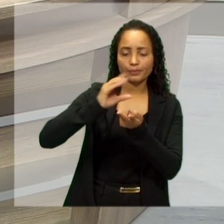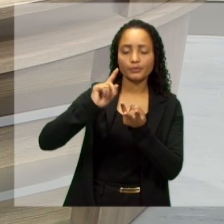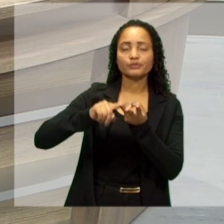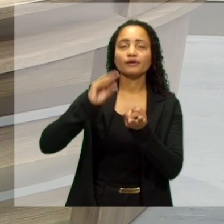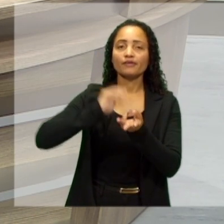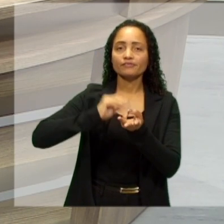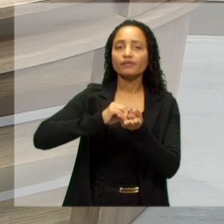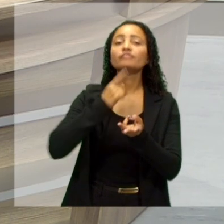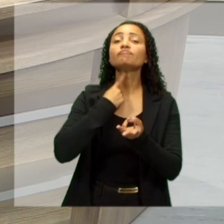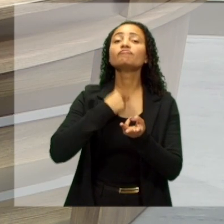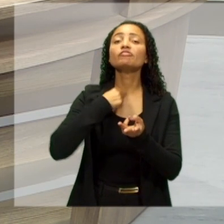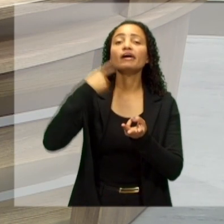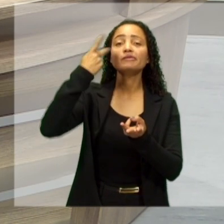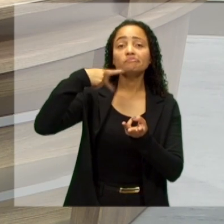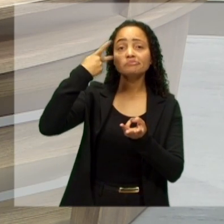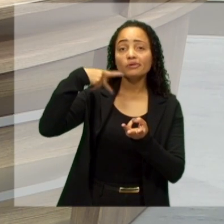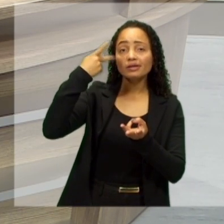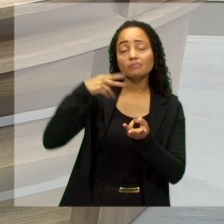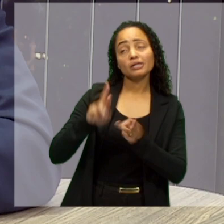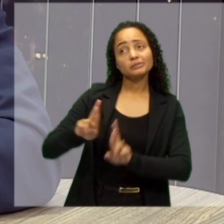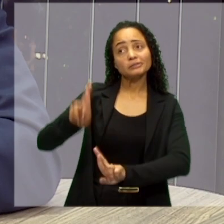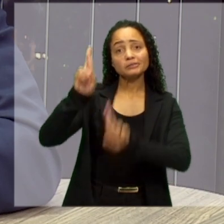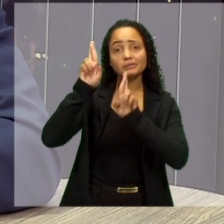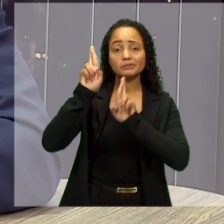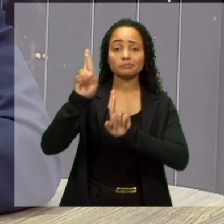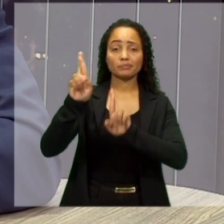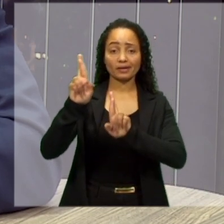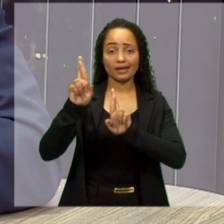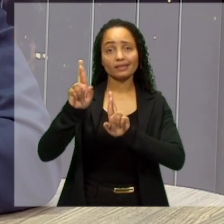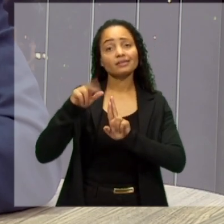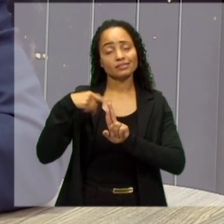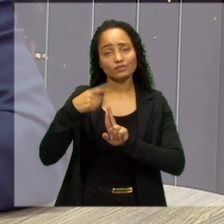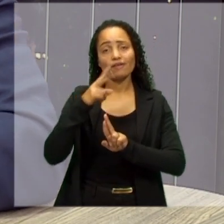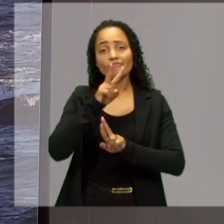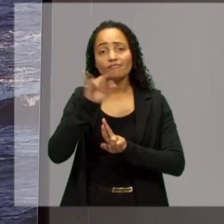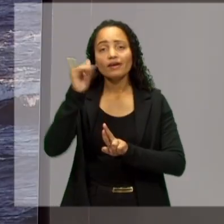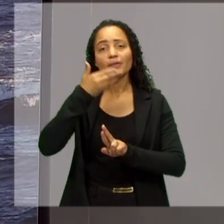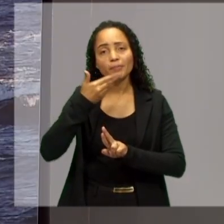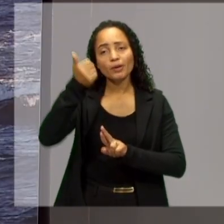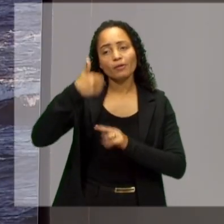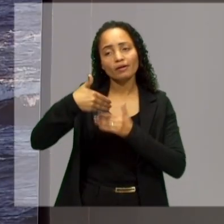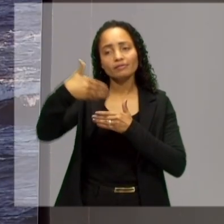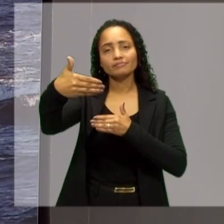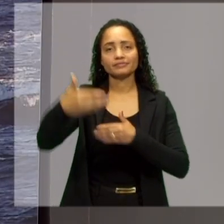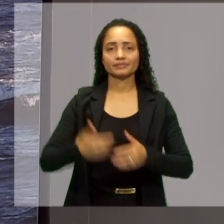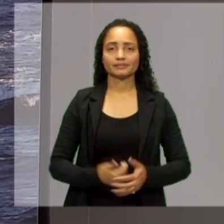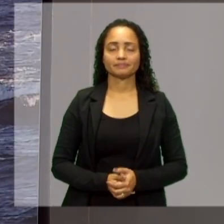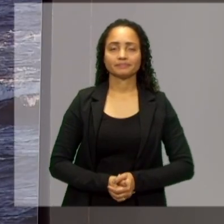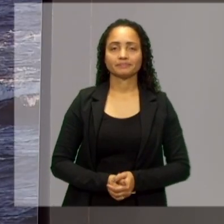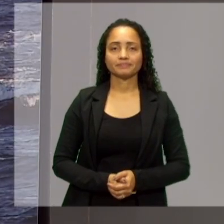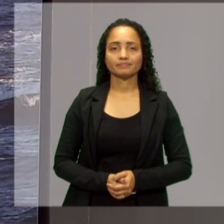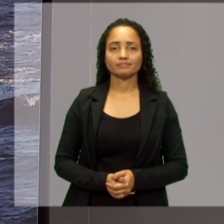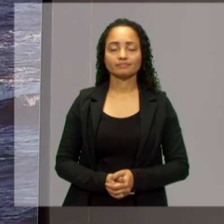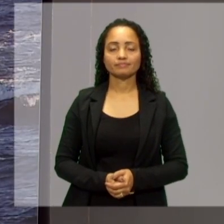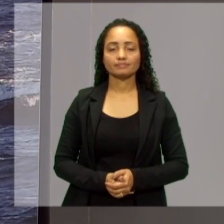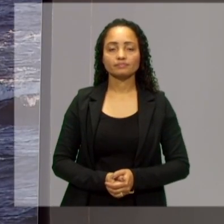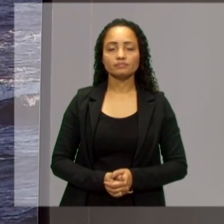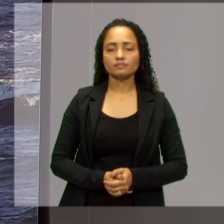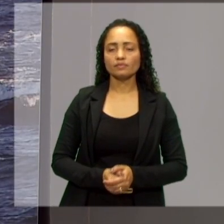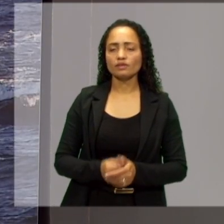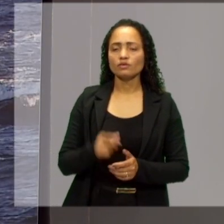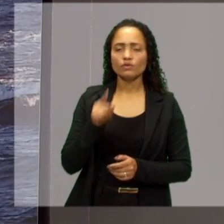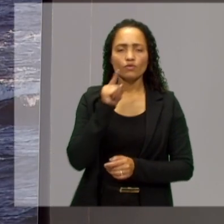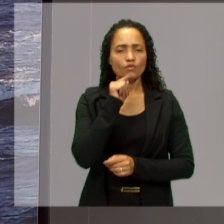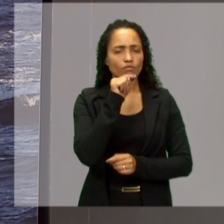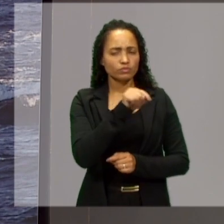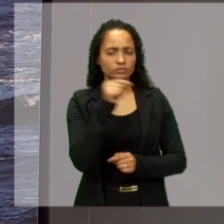vontade política. Mas eu espero que isso esteja sendo superado. Tá, e o senhor esteve aqui